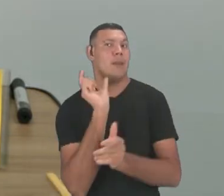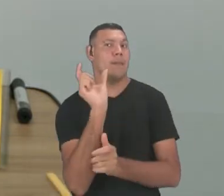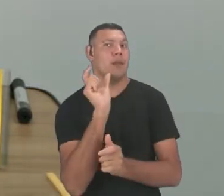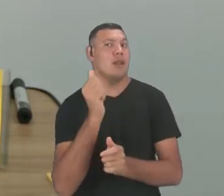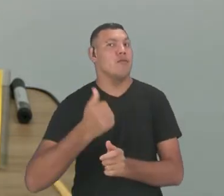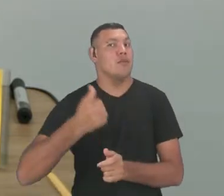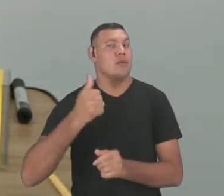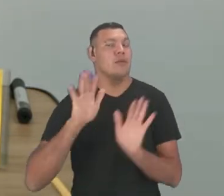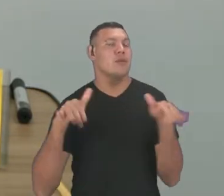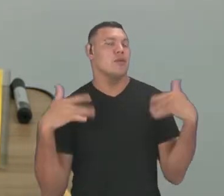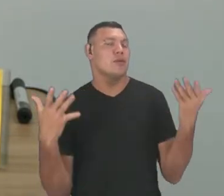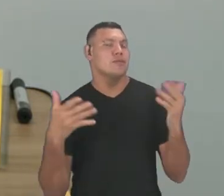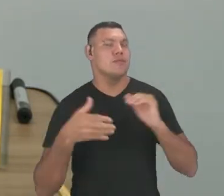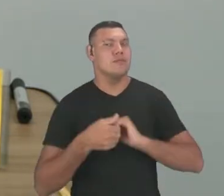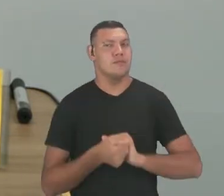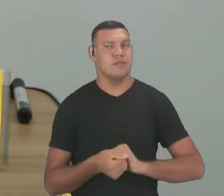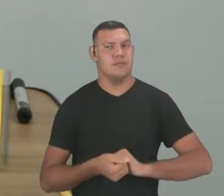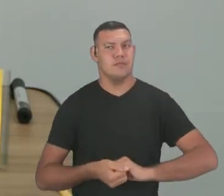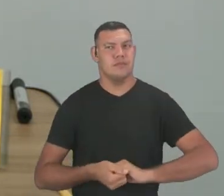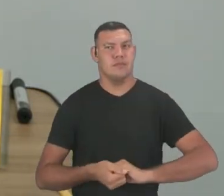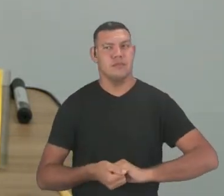palavrinha vocês